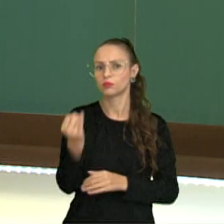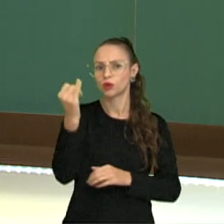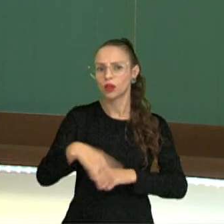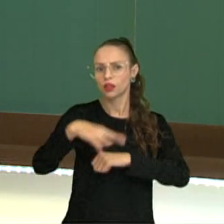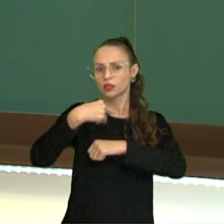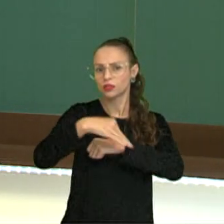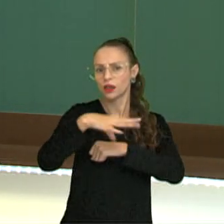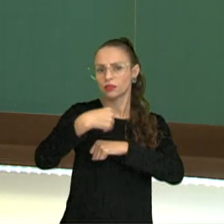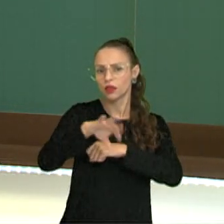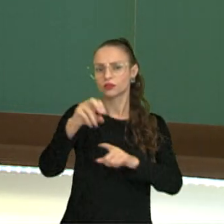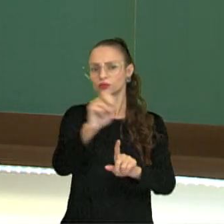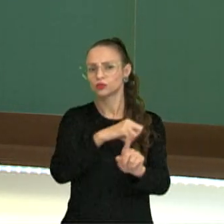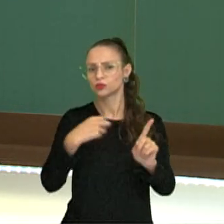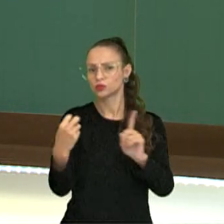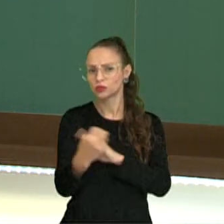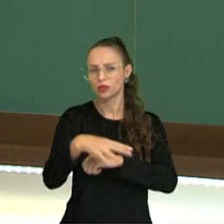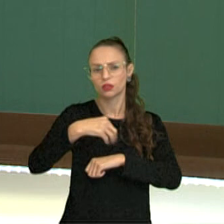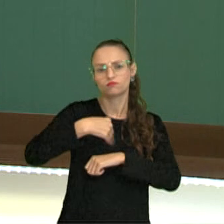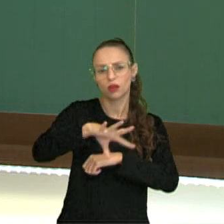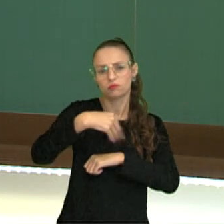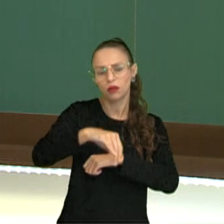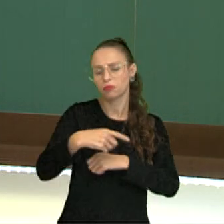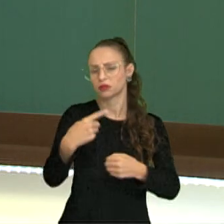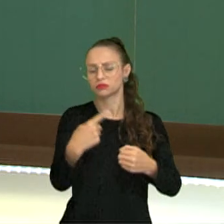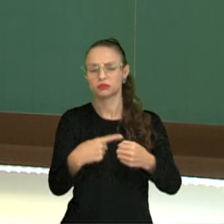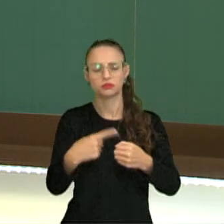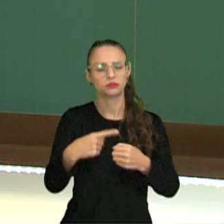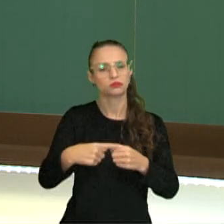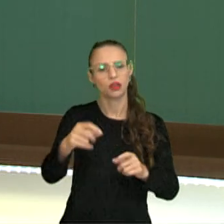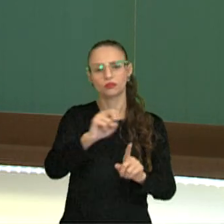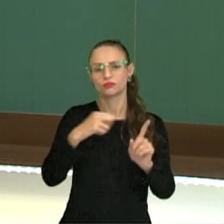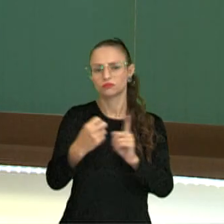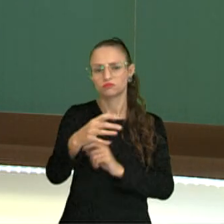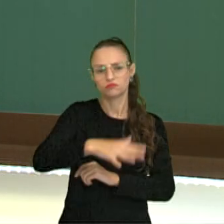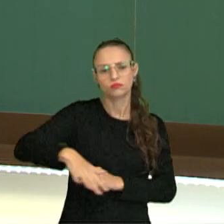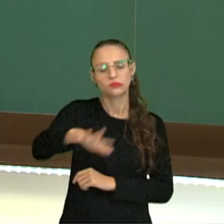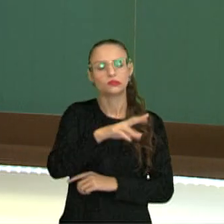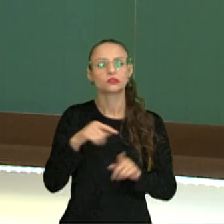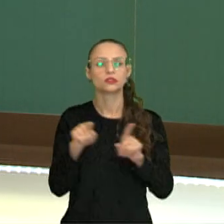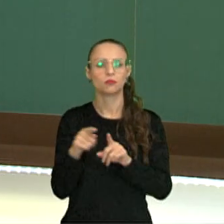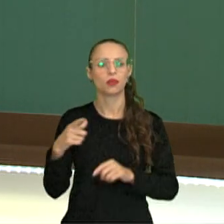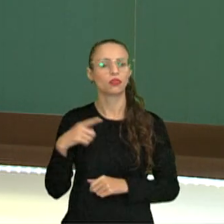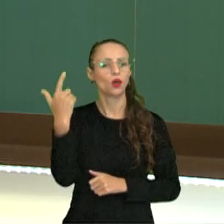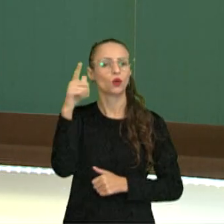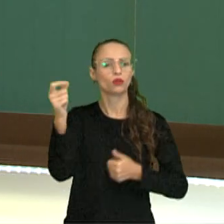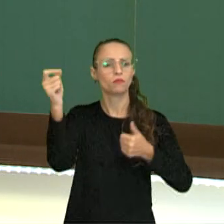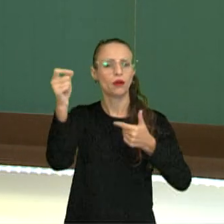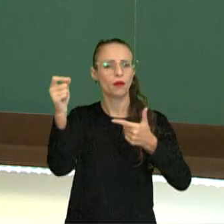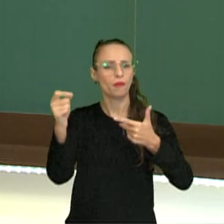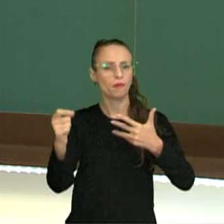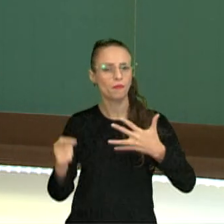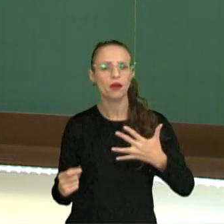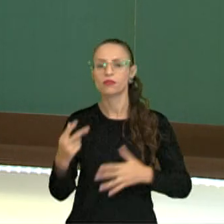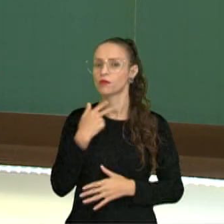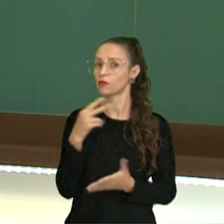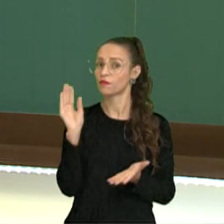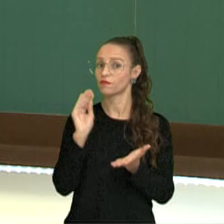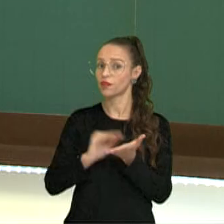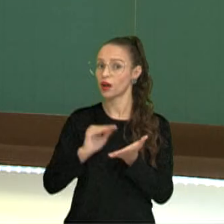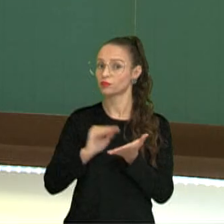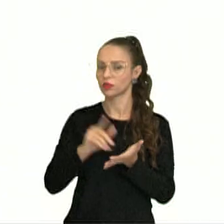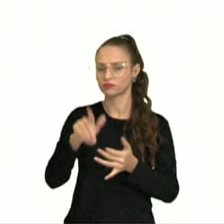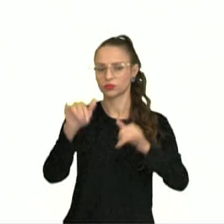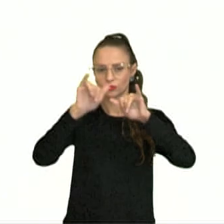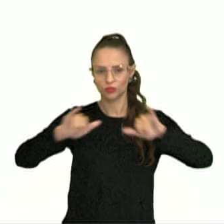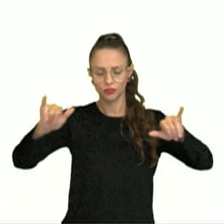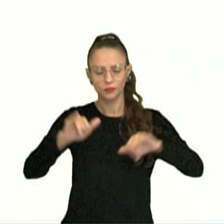para aquela sociedade em que ela é veiculada, e existem outros elementos também que não podem faltar na notícia. Vamos